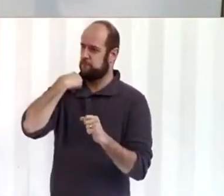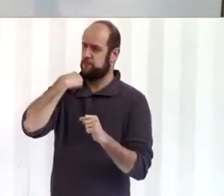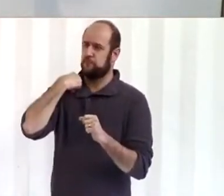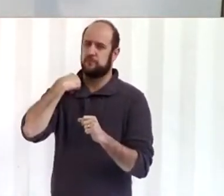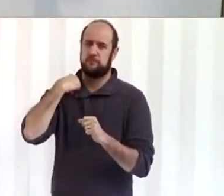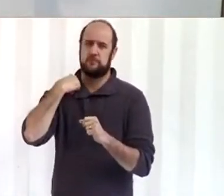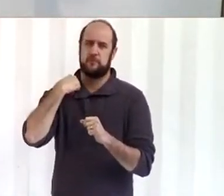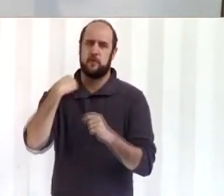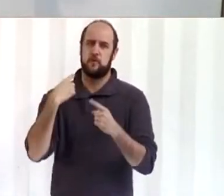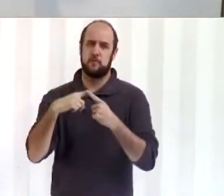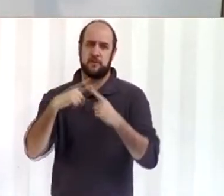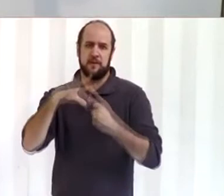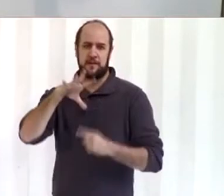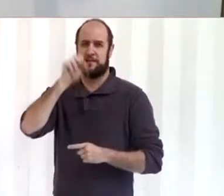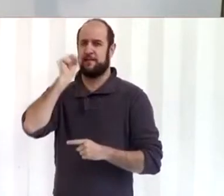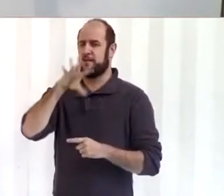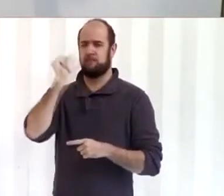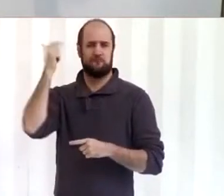para baixo.